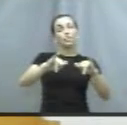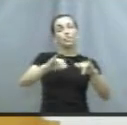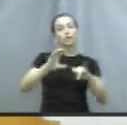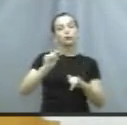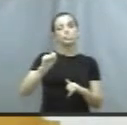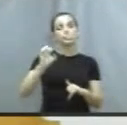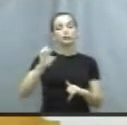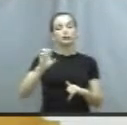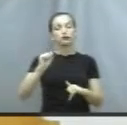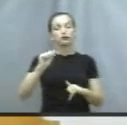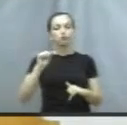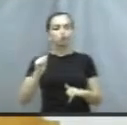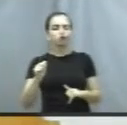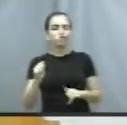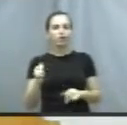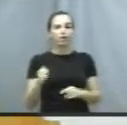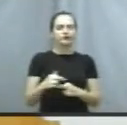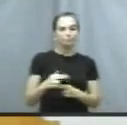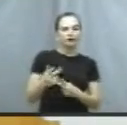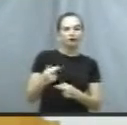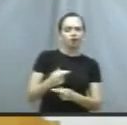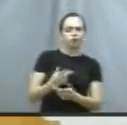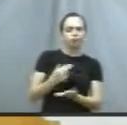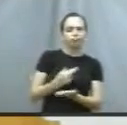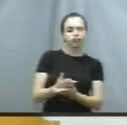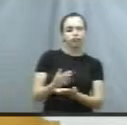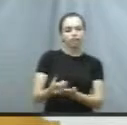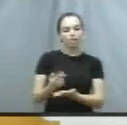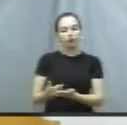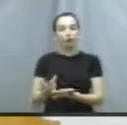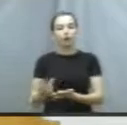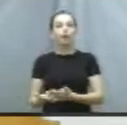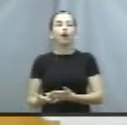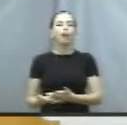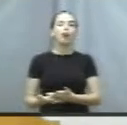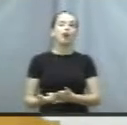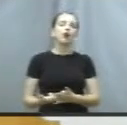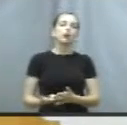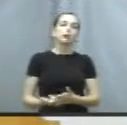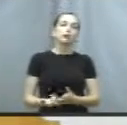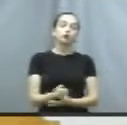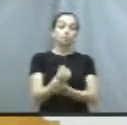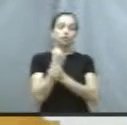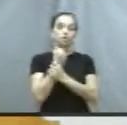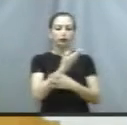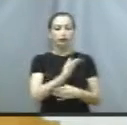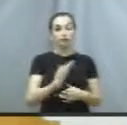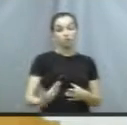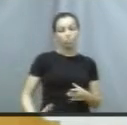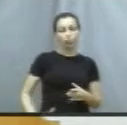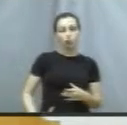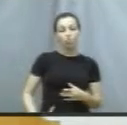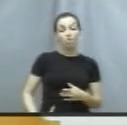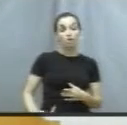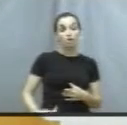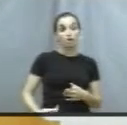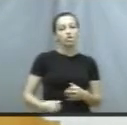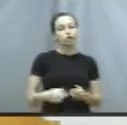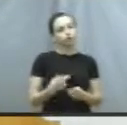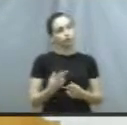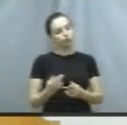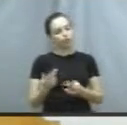há uma divergência nas notificações, os dados ali não batem com o da Segurança Pública. O da Segurança Pública nos